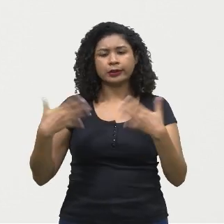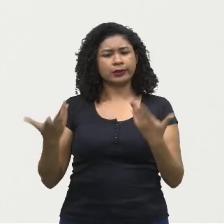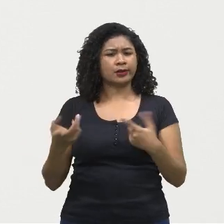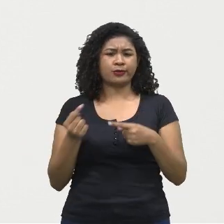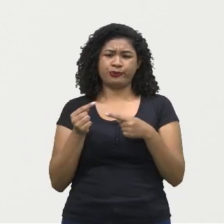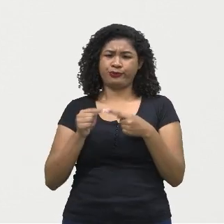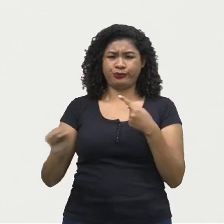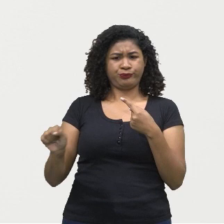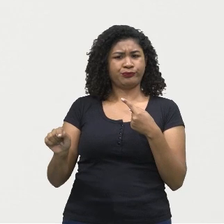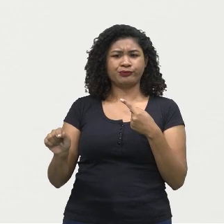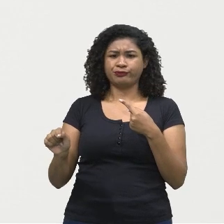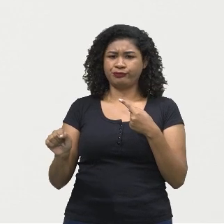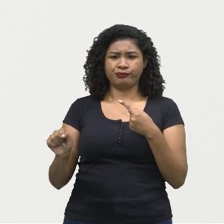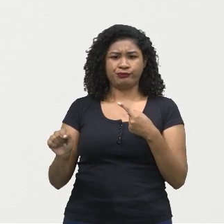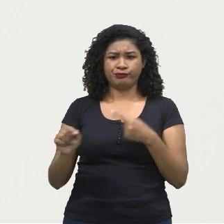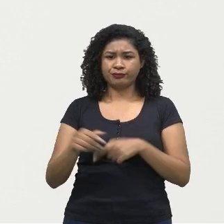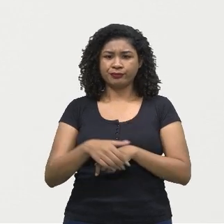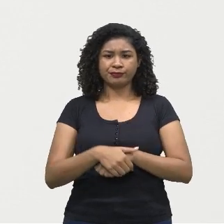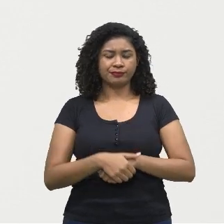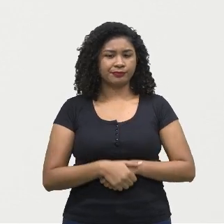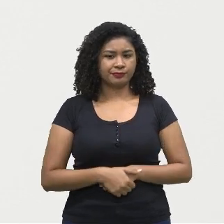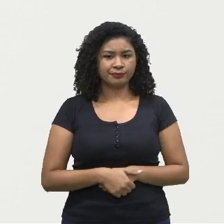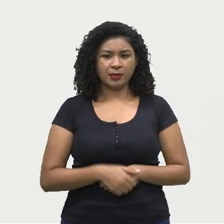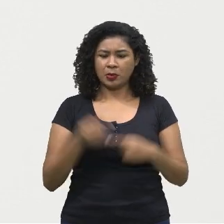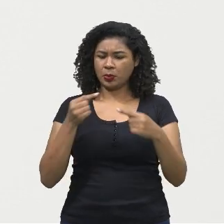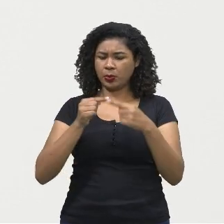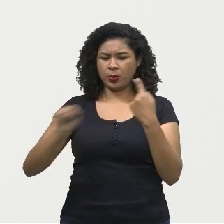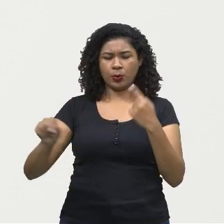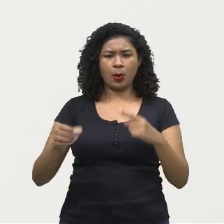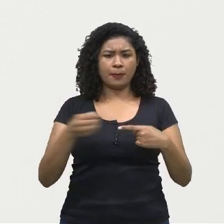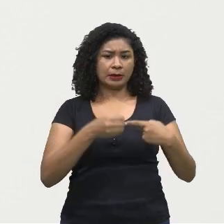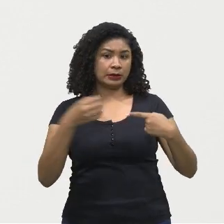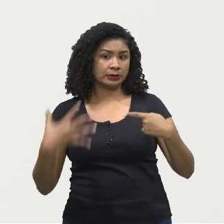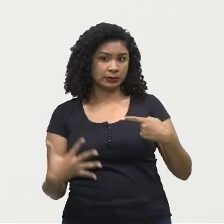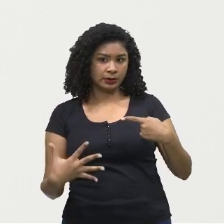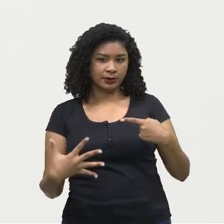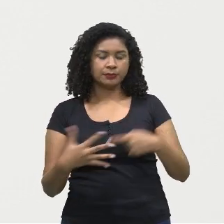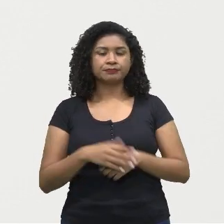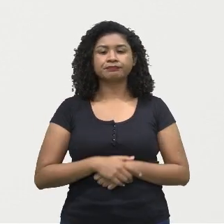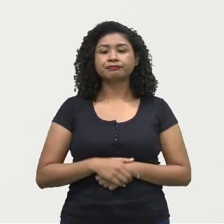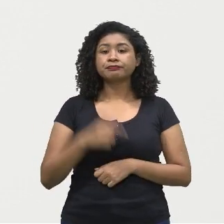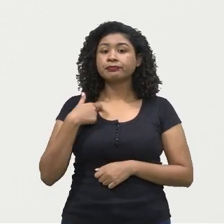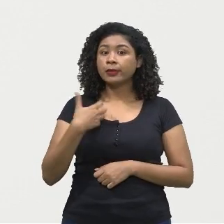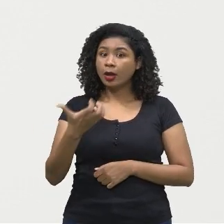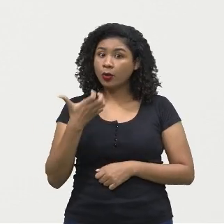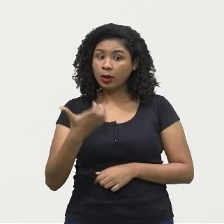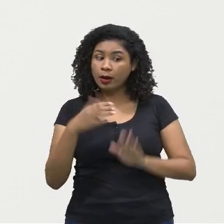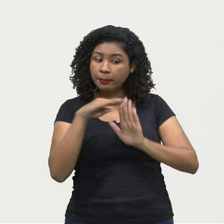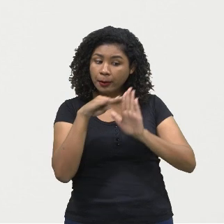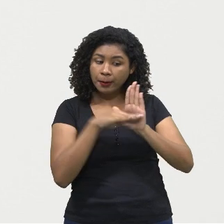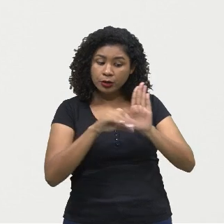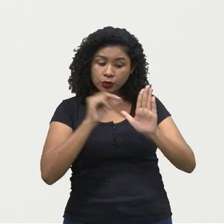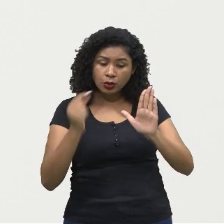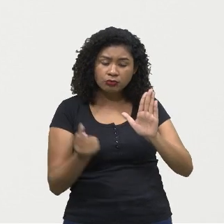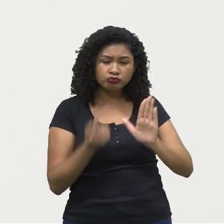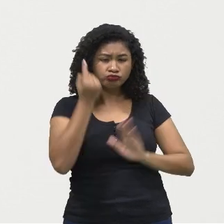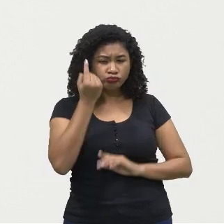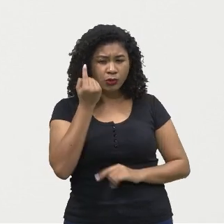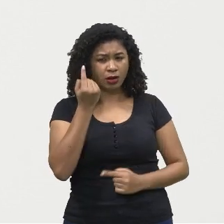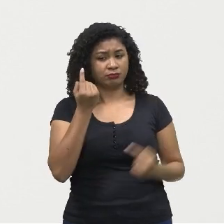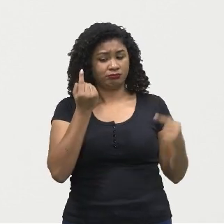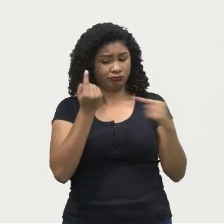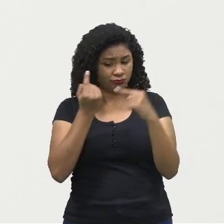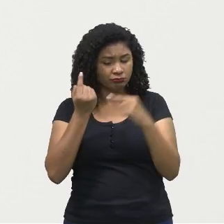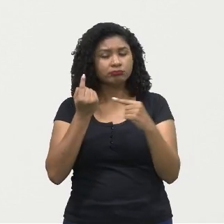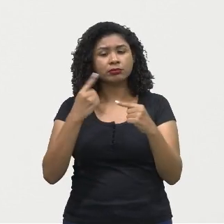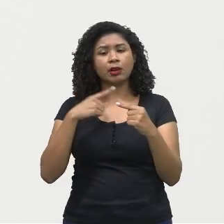tem nada a ver com o tipo textual descrição. Eu quero aquela alternativa que se refere